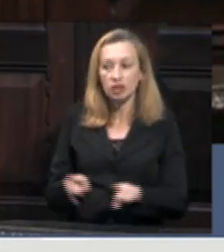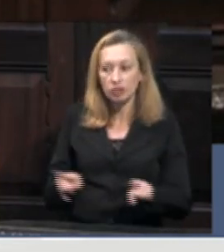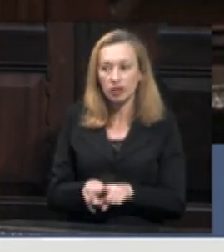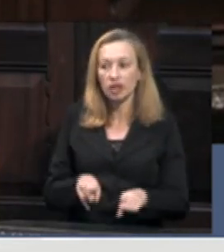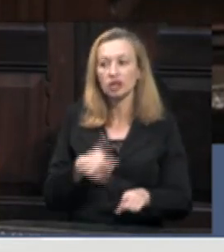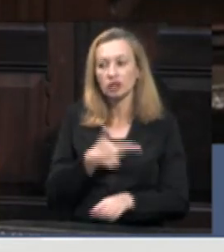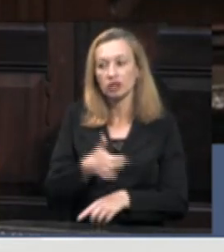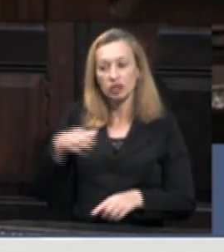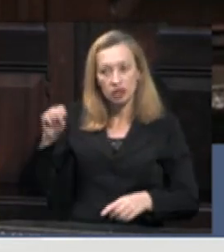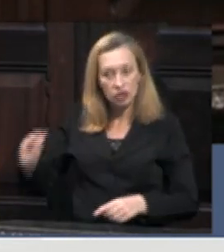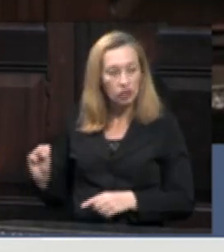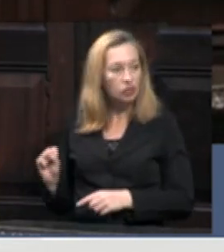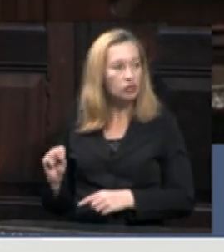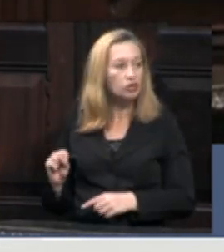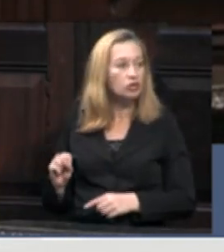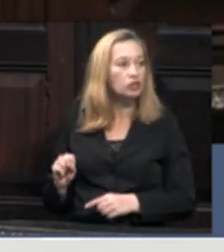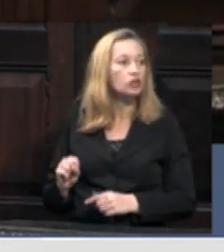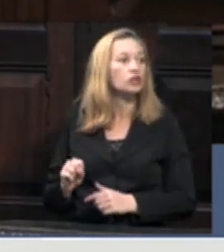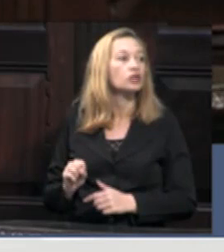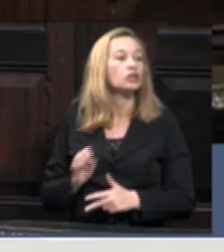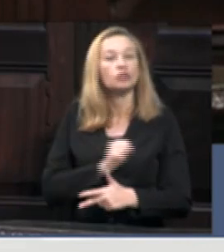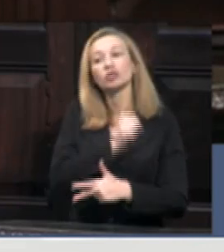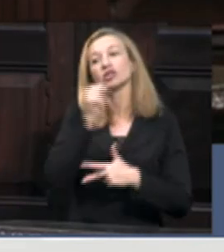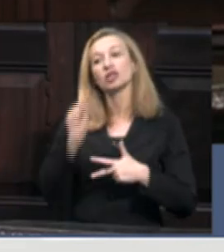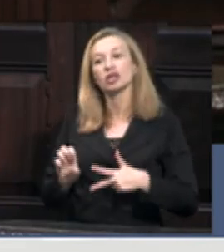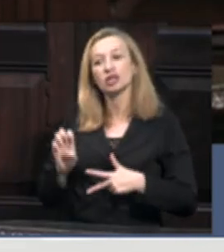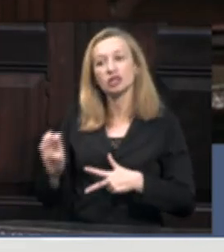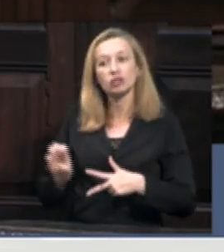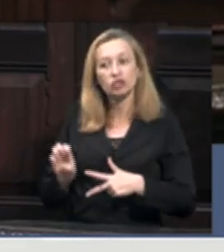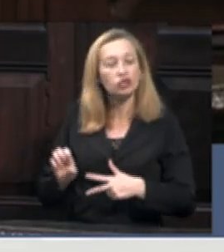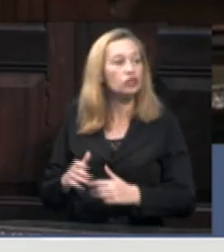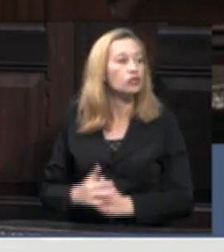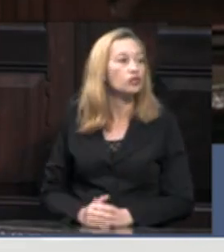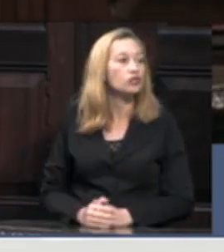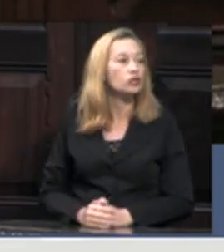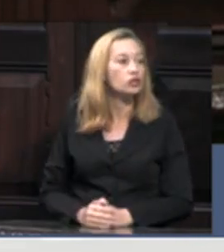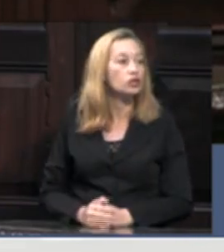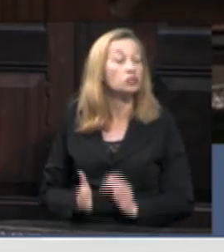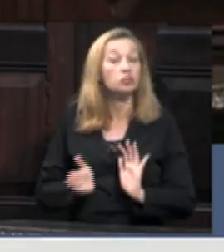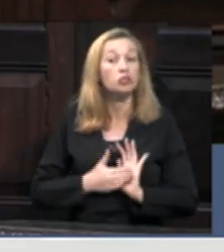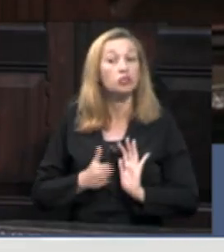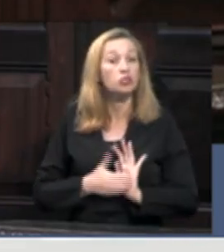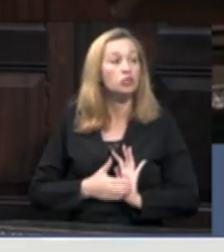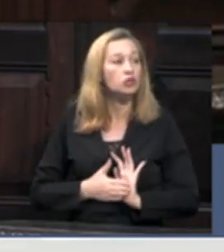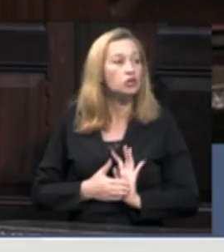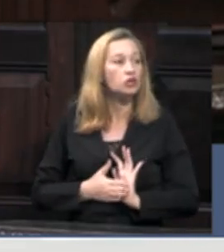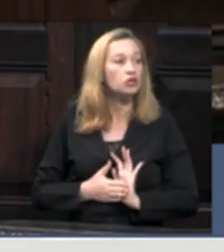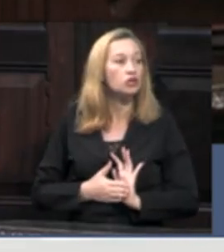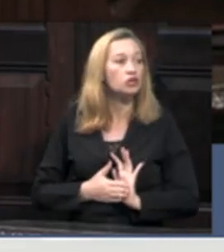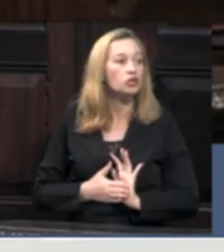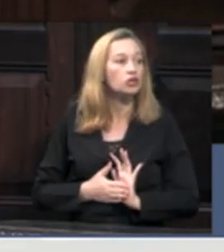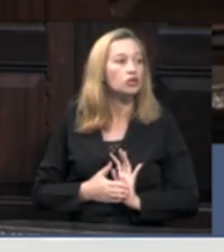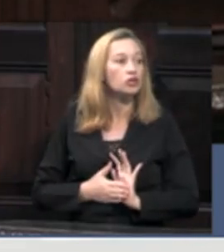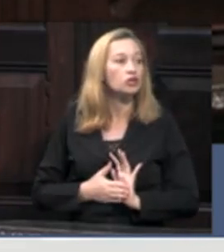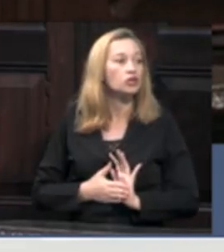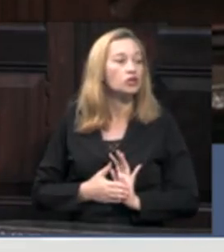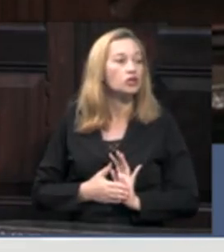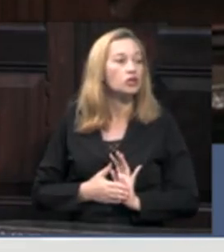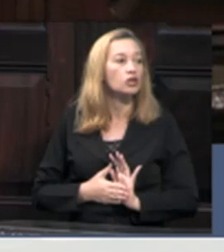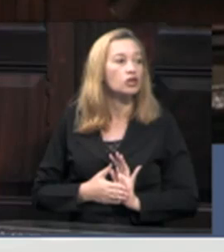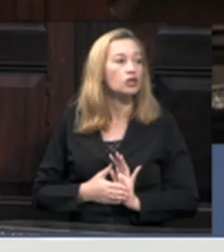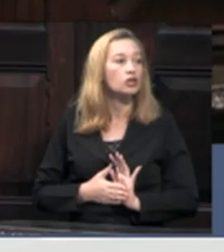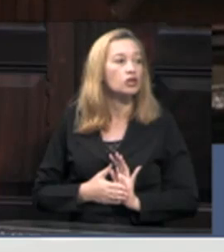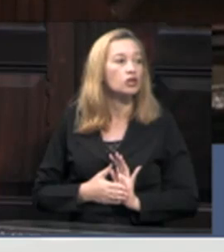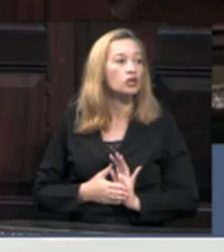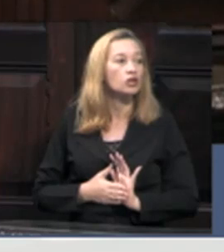18, de autoria do Executivo, que propõe a revisão